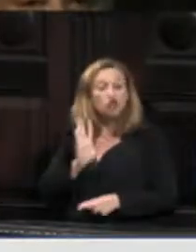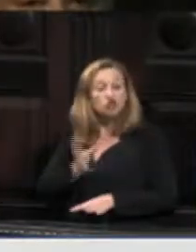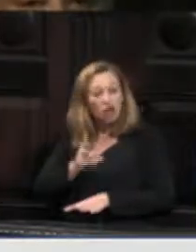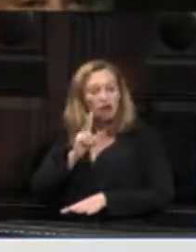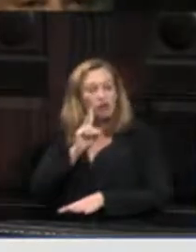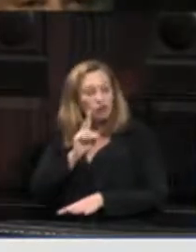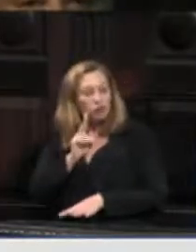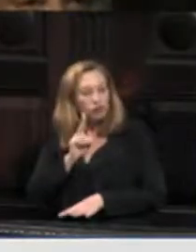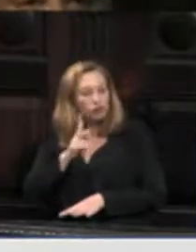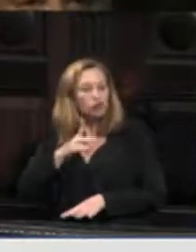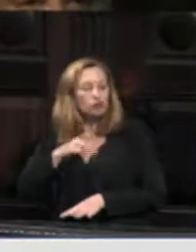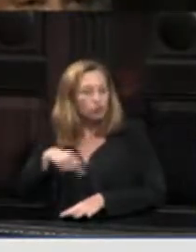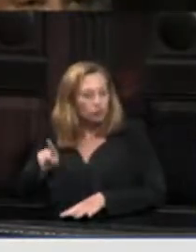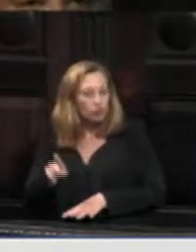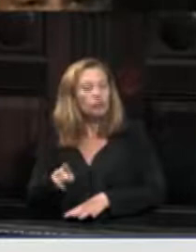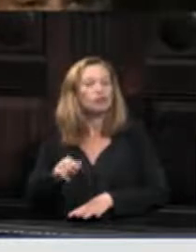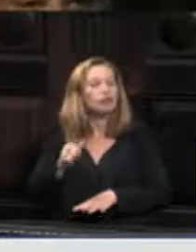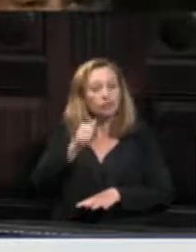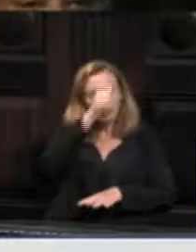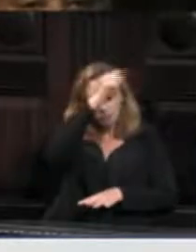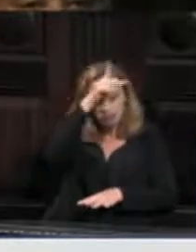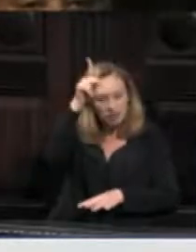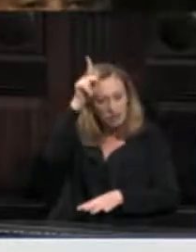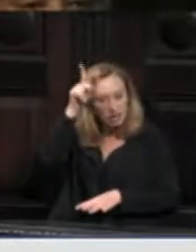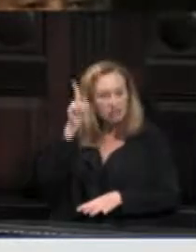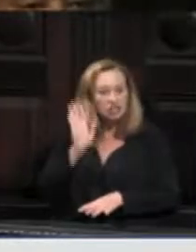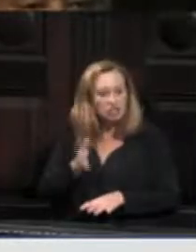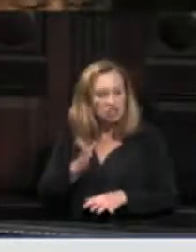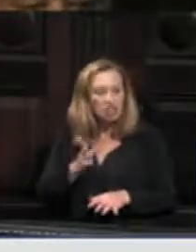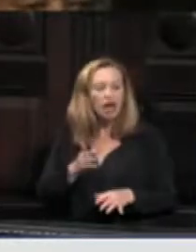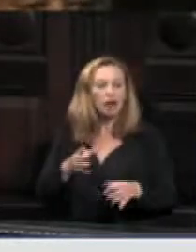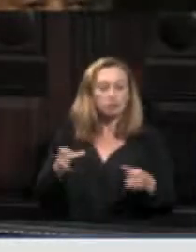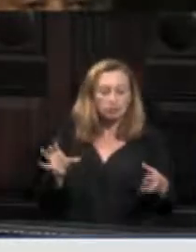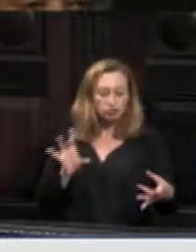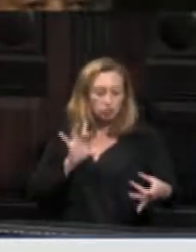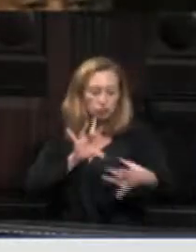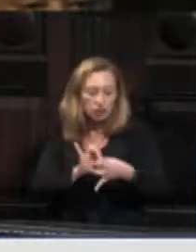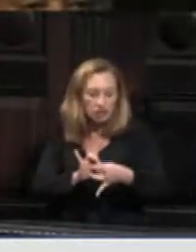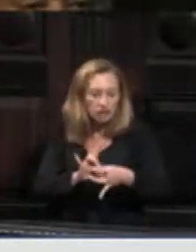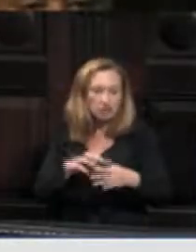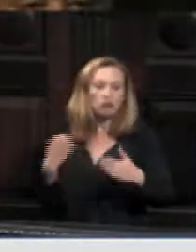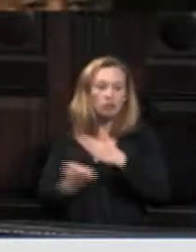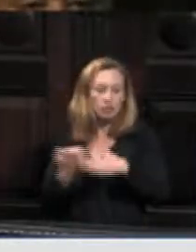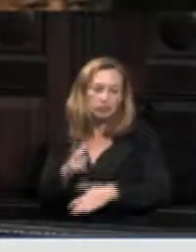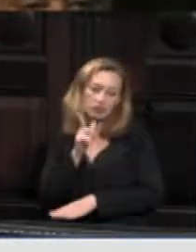os municípios para que a SEDAI fizesse qualquer intervenção.